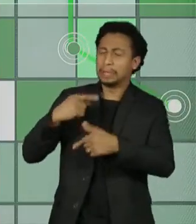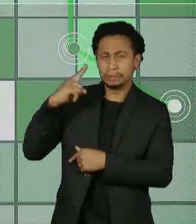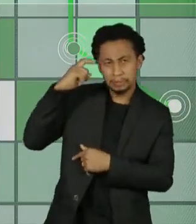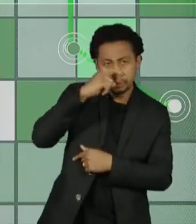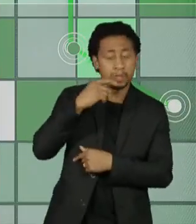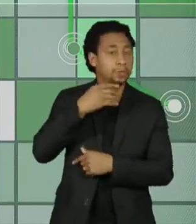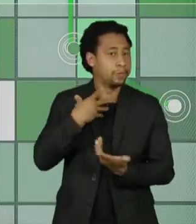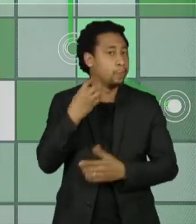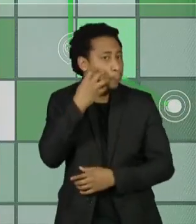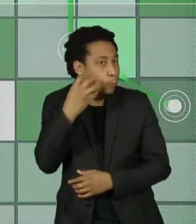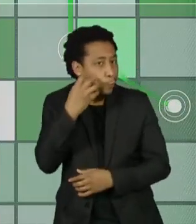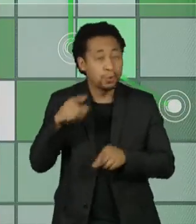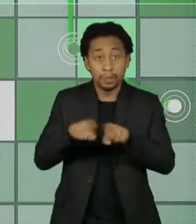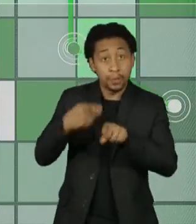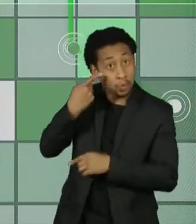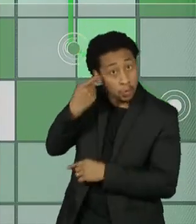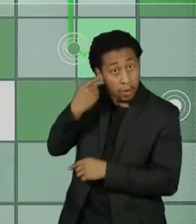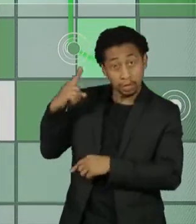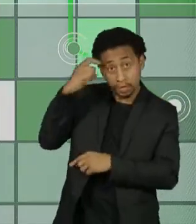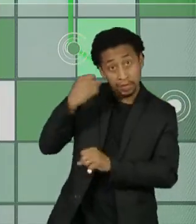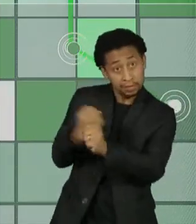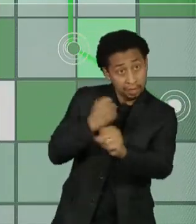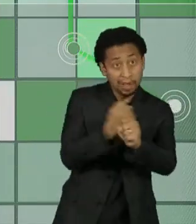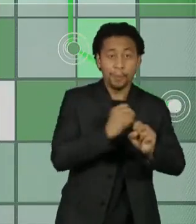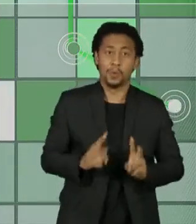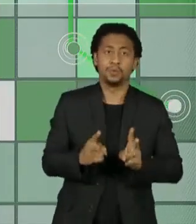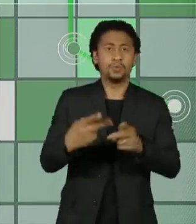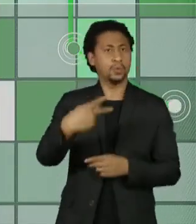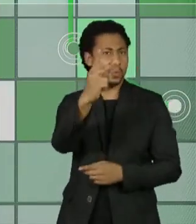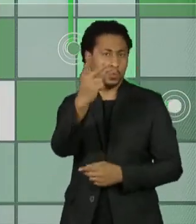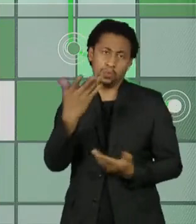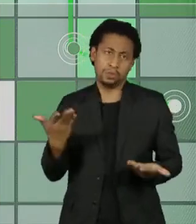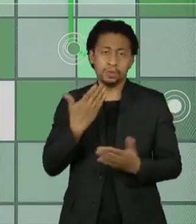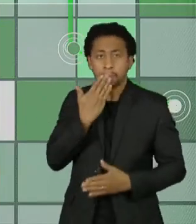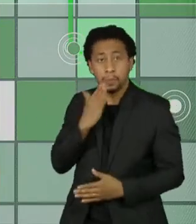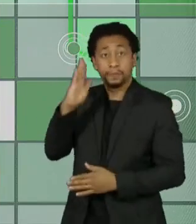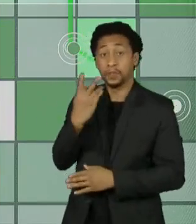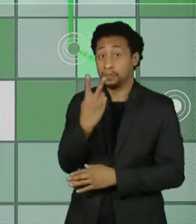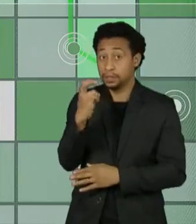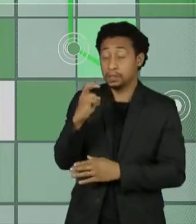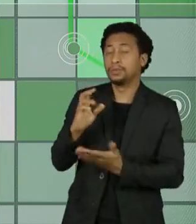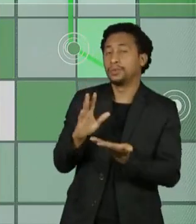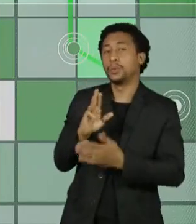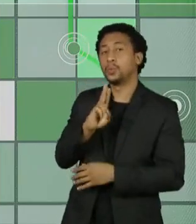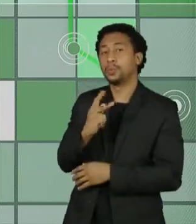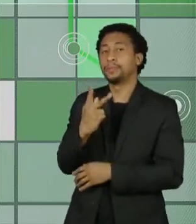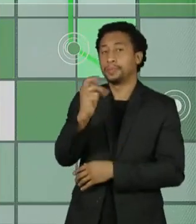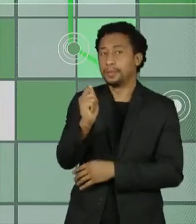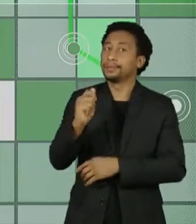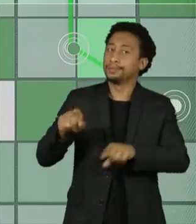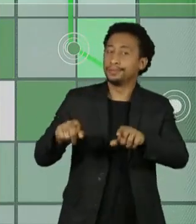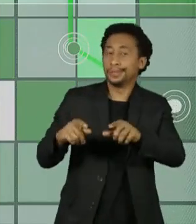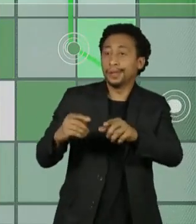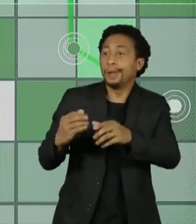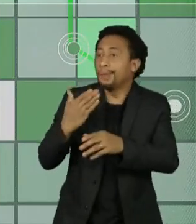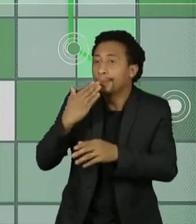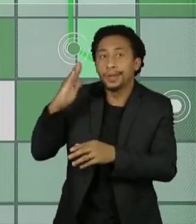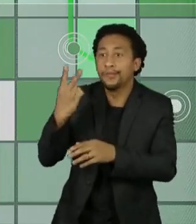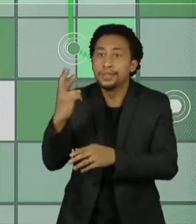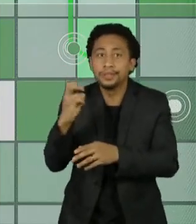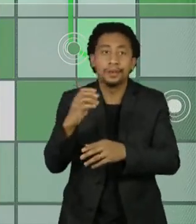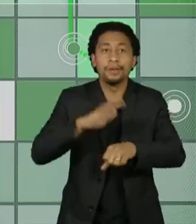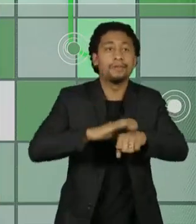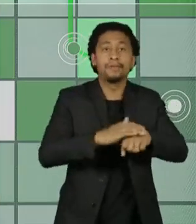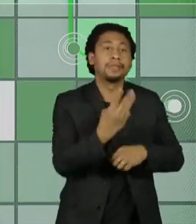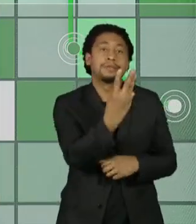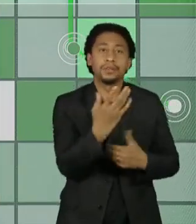João, conseguir concluir as obras que você não concluiu. Você prometeu 25 UPAs, entregou apenas 3, prometeu hospital, acabou não